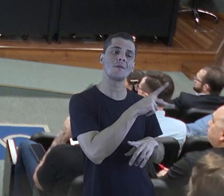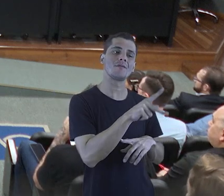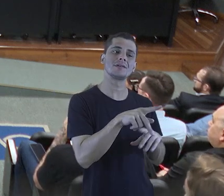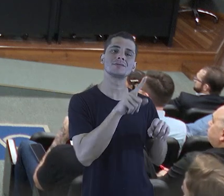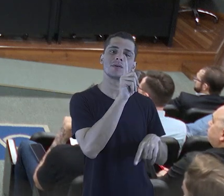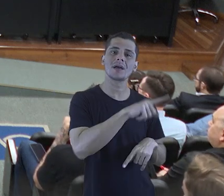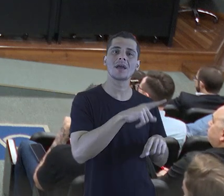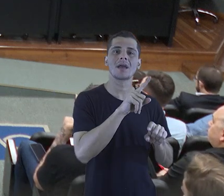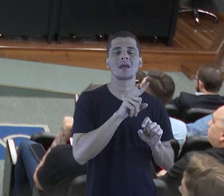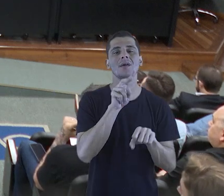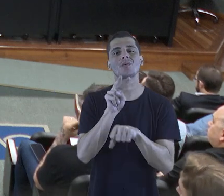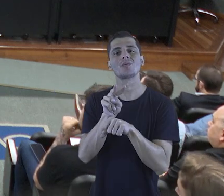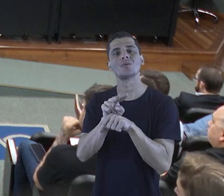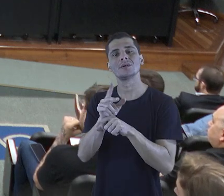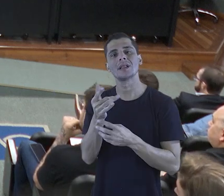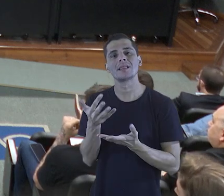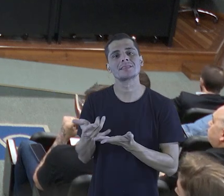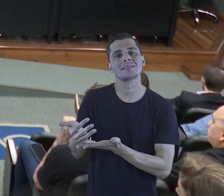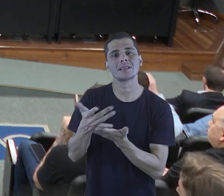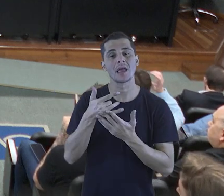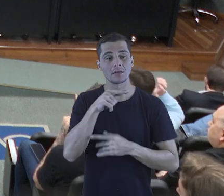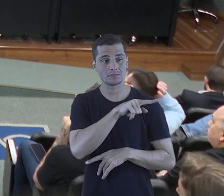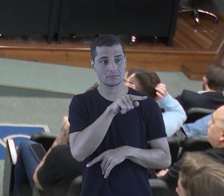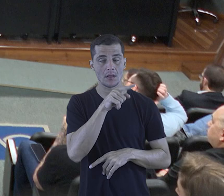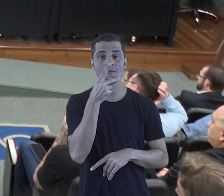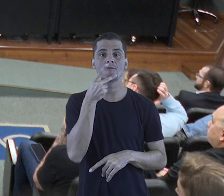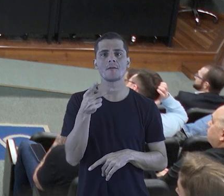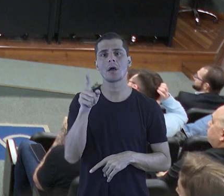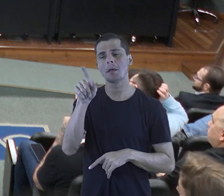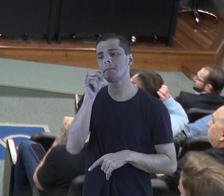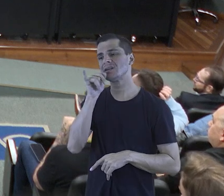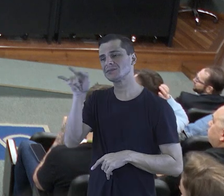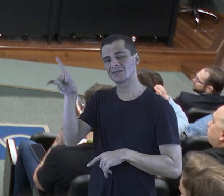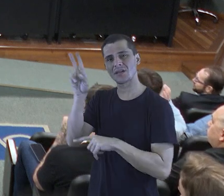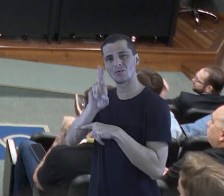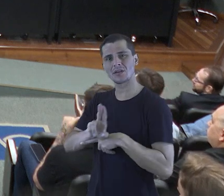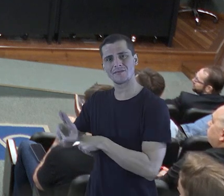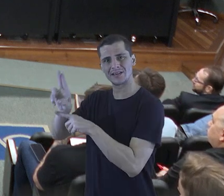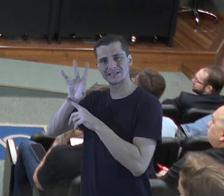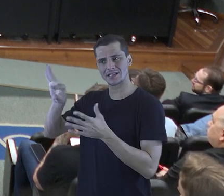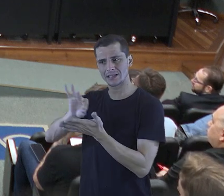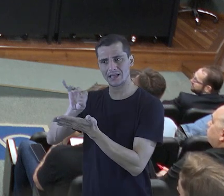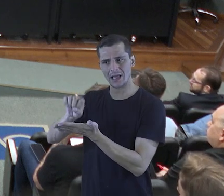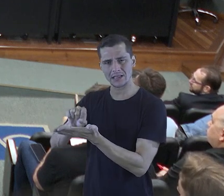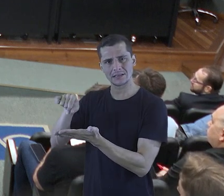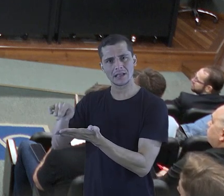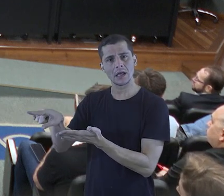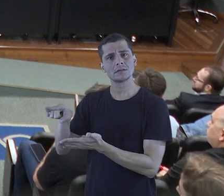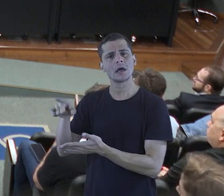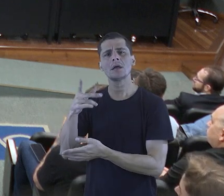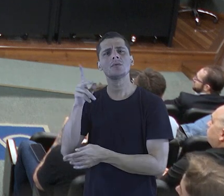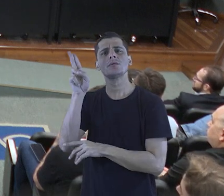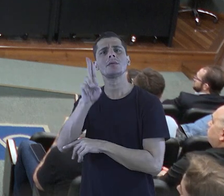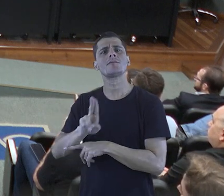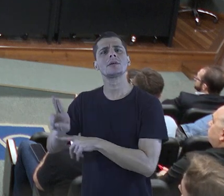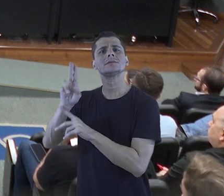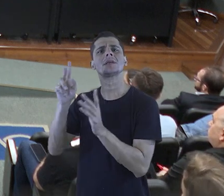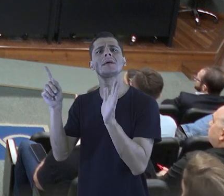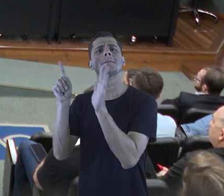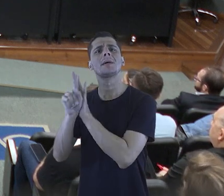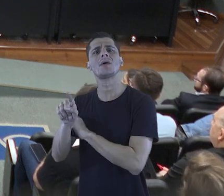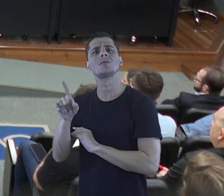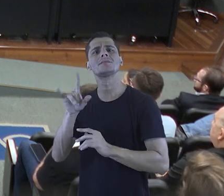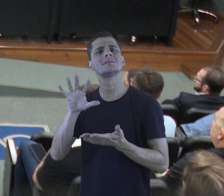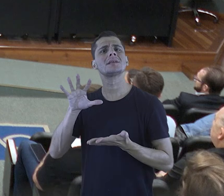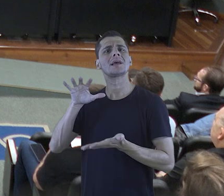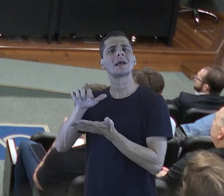professores de proteção de dados. Daí uma professora falou assim, gente, olha que absurdo isso aqui. Fui fazer o recadastramento na Universidade Estadual X e